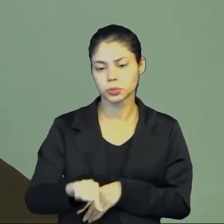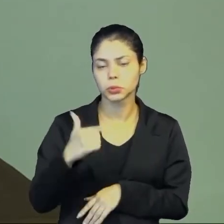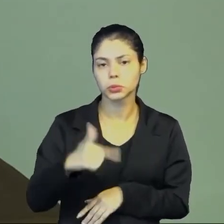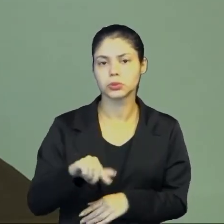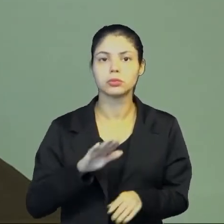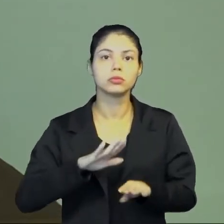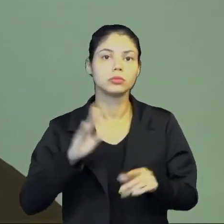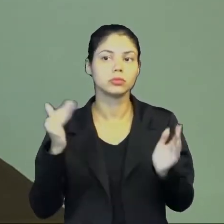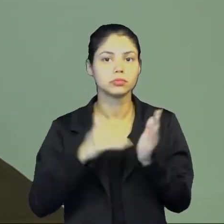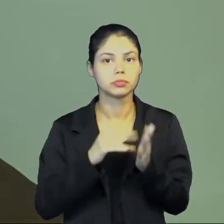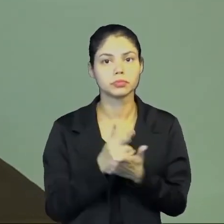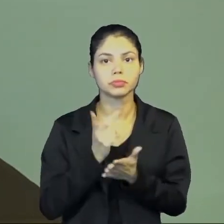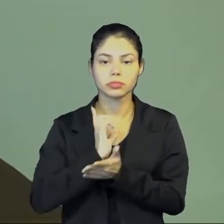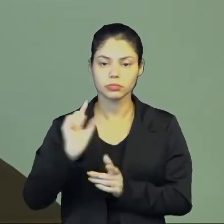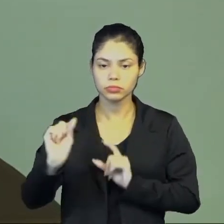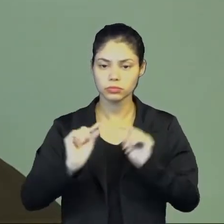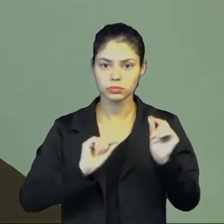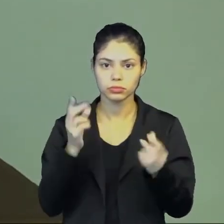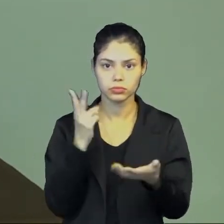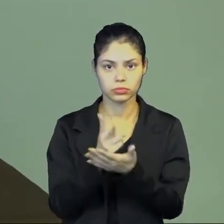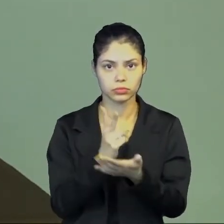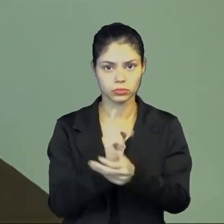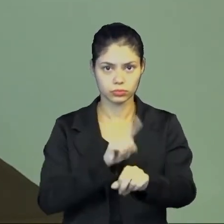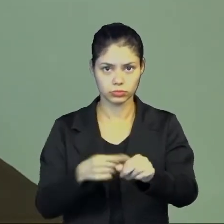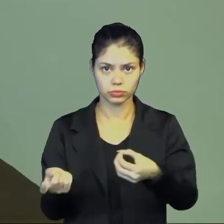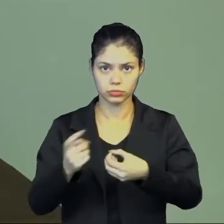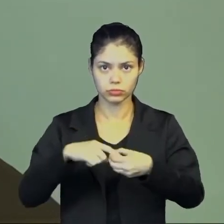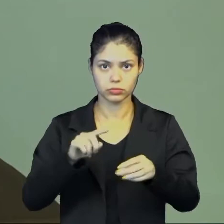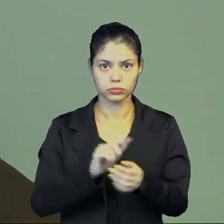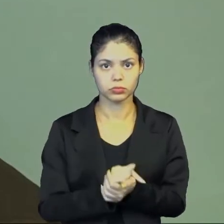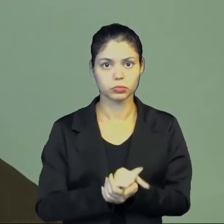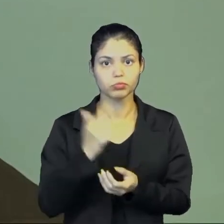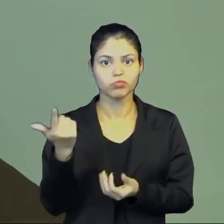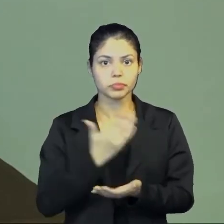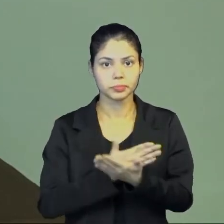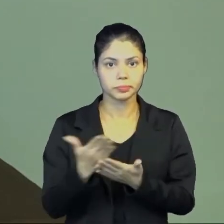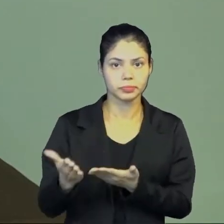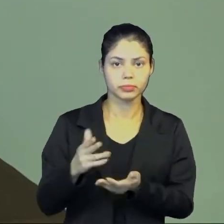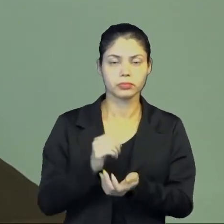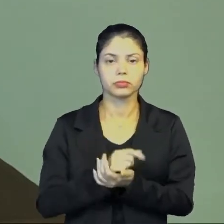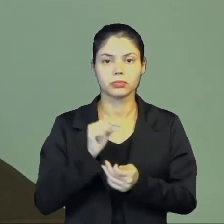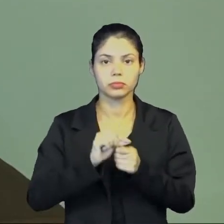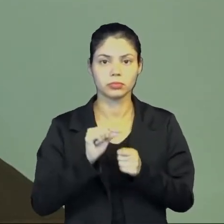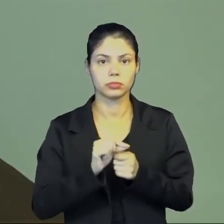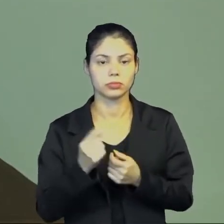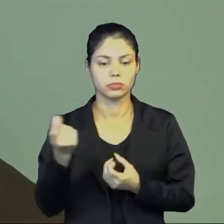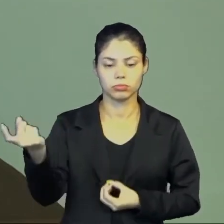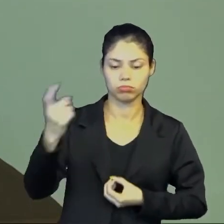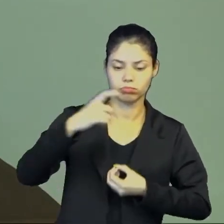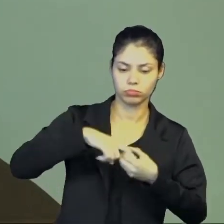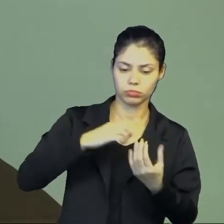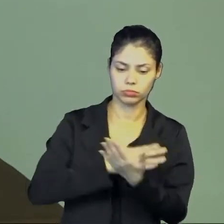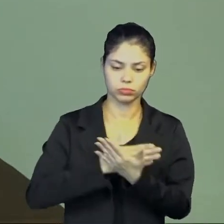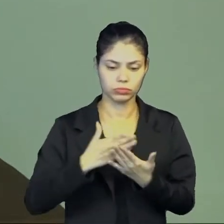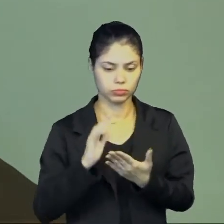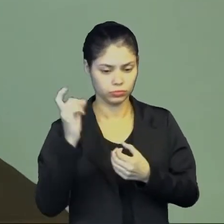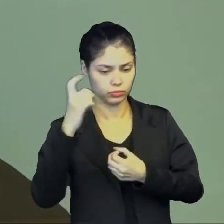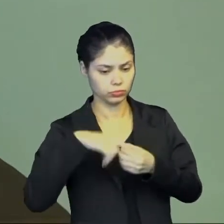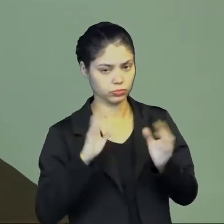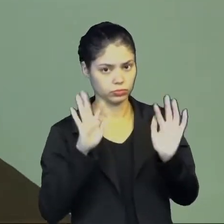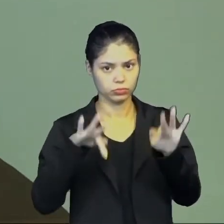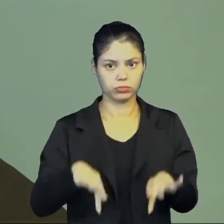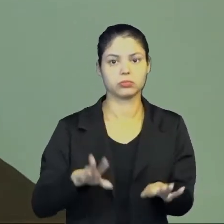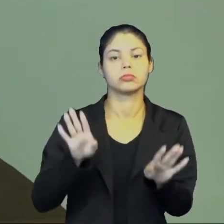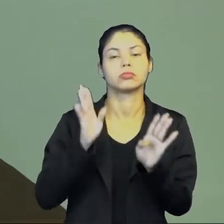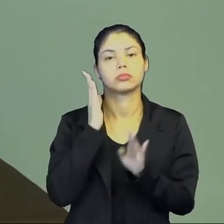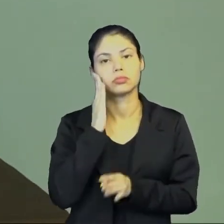ou então fugindo e voltando para um tema, depois voltando para o outro, depois voltando lá para o início, fazendo esse tipo de vai e volta